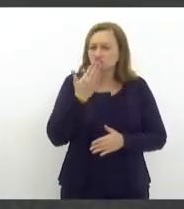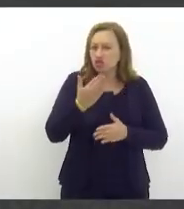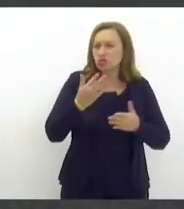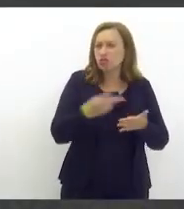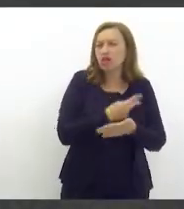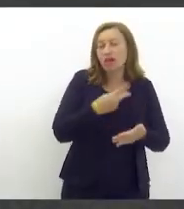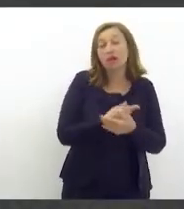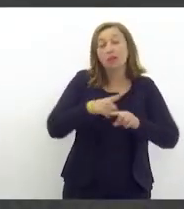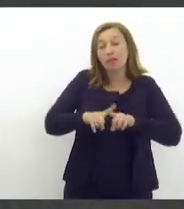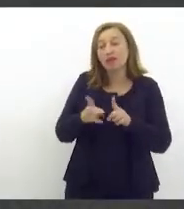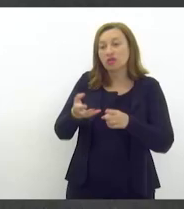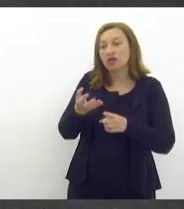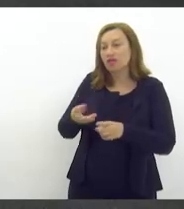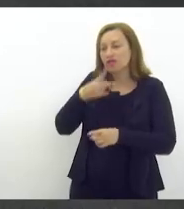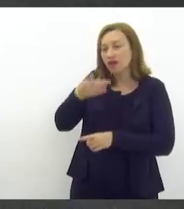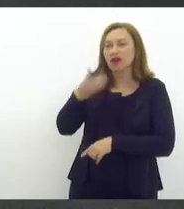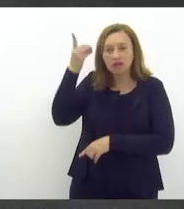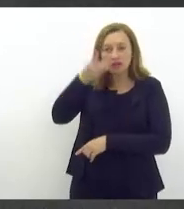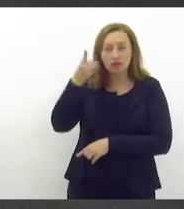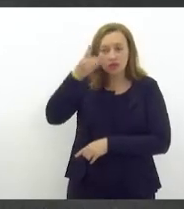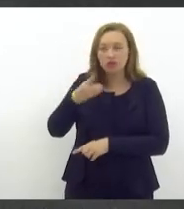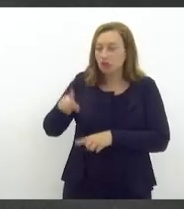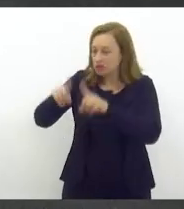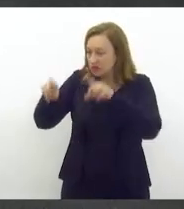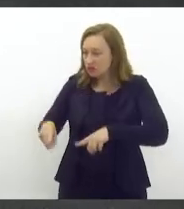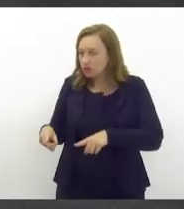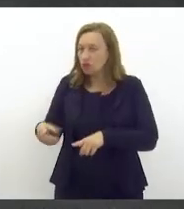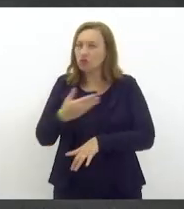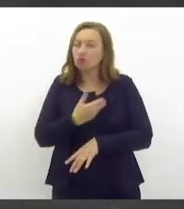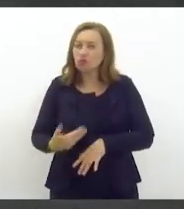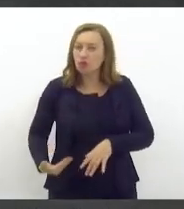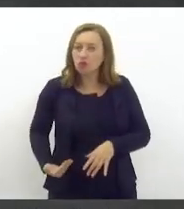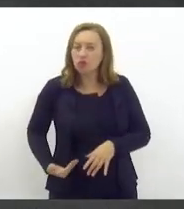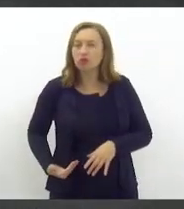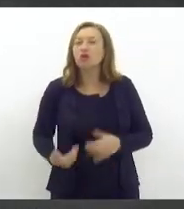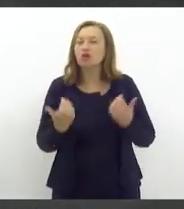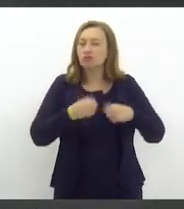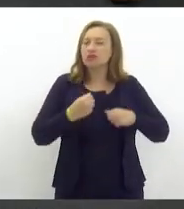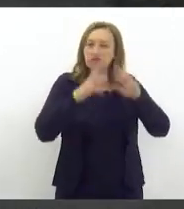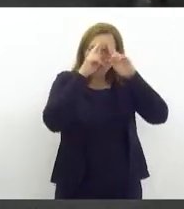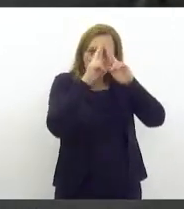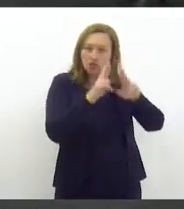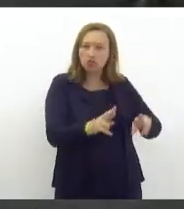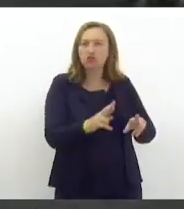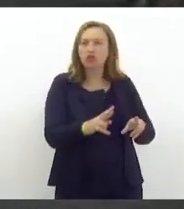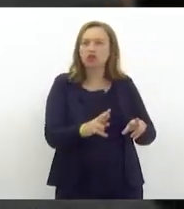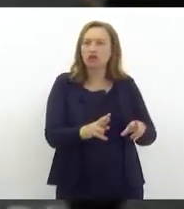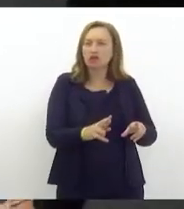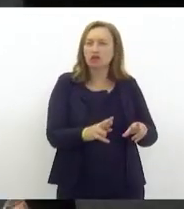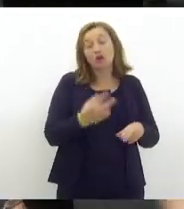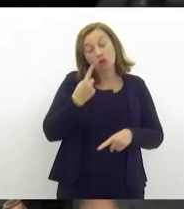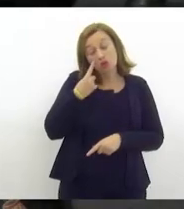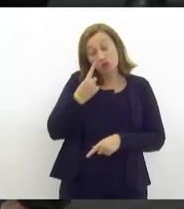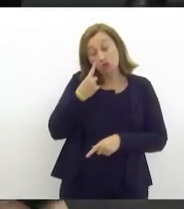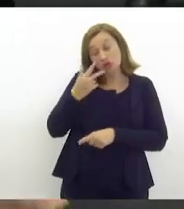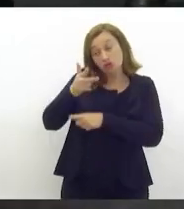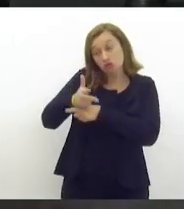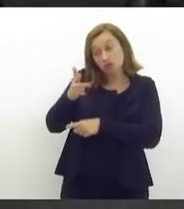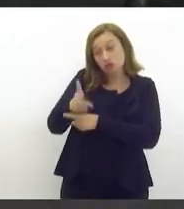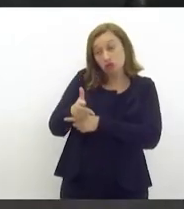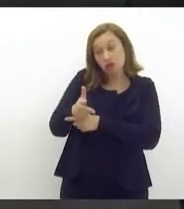atenção para os deputados, que o servidor que está ali na ponta, o trabalhador que está ali na ponta, ele tem que ser respeitado e, pelo que eu tenho visto dos